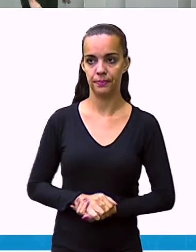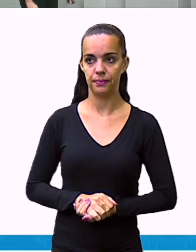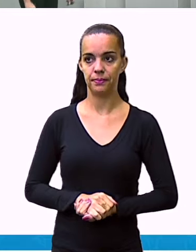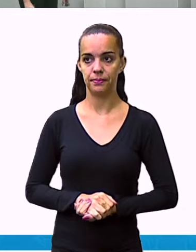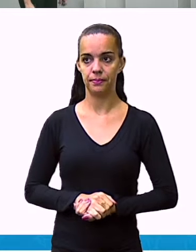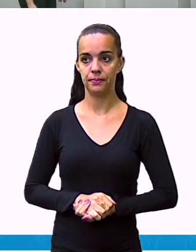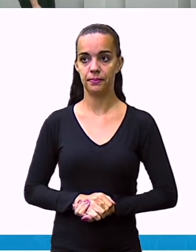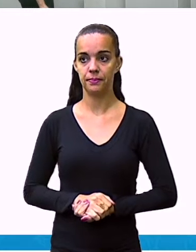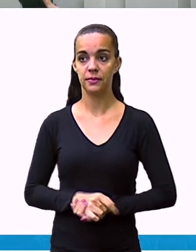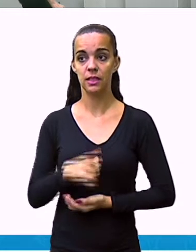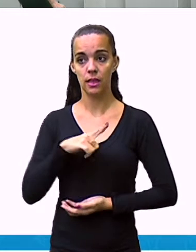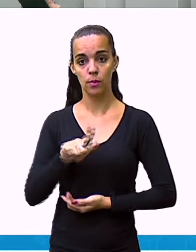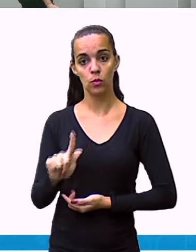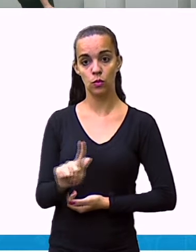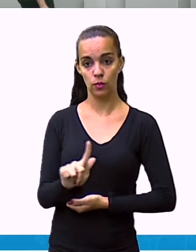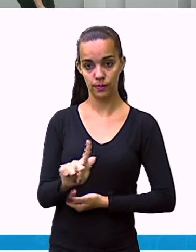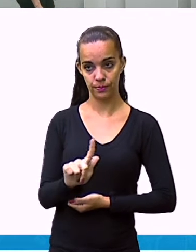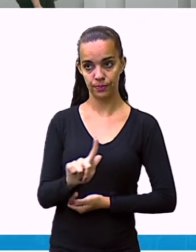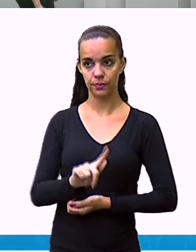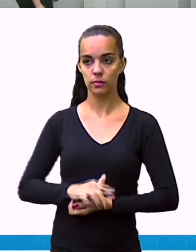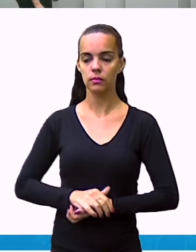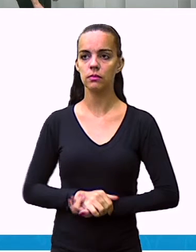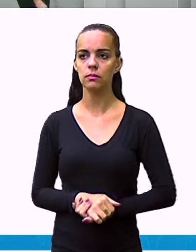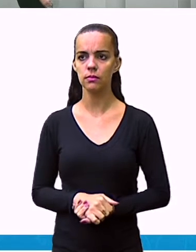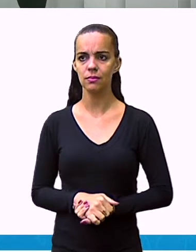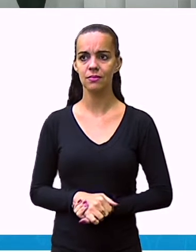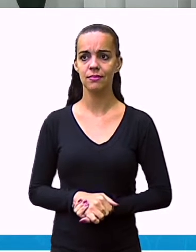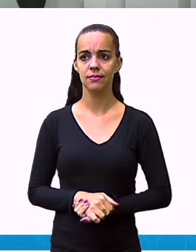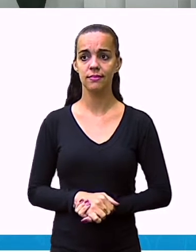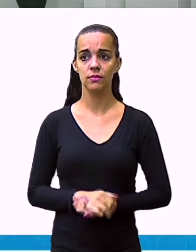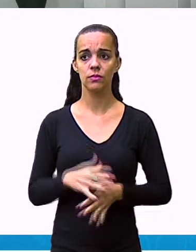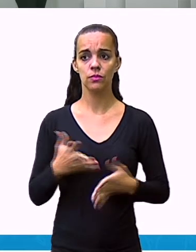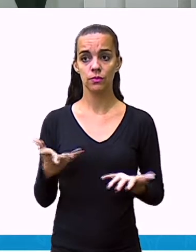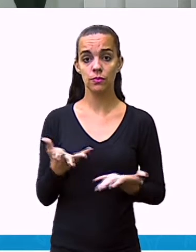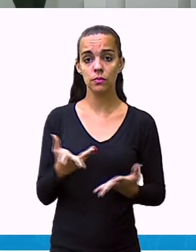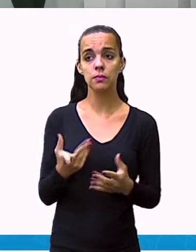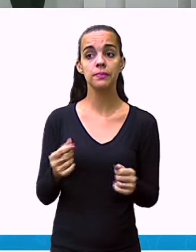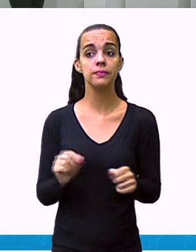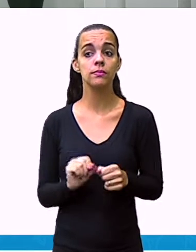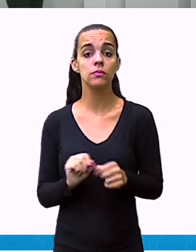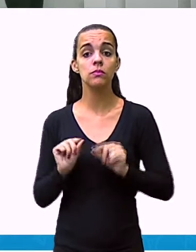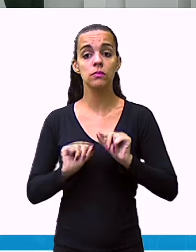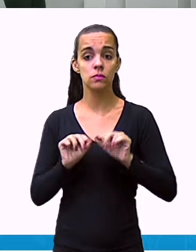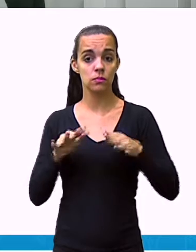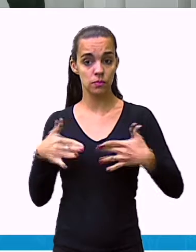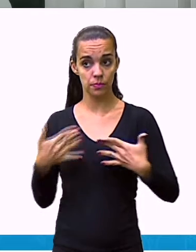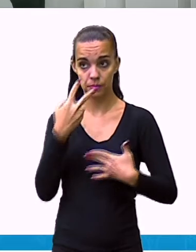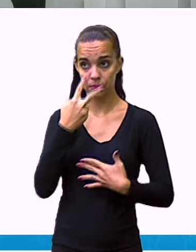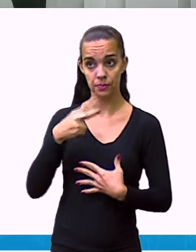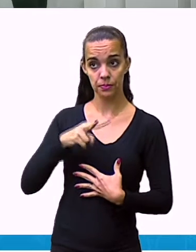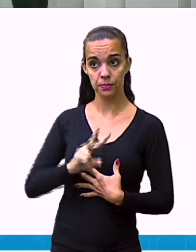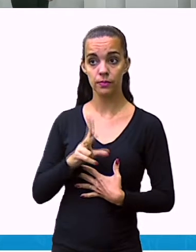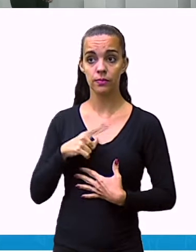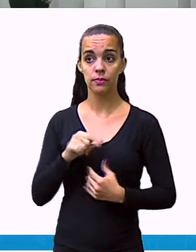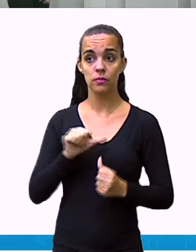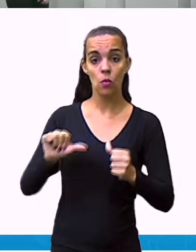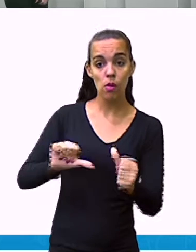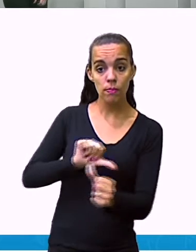grama bom então agora nós vamos ver aqui é